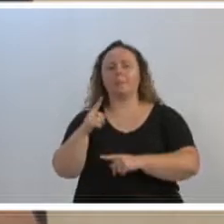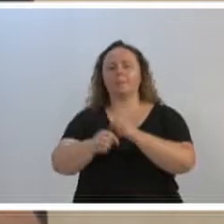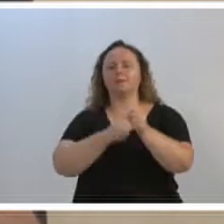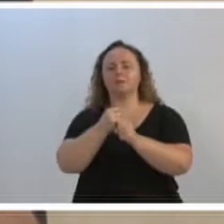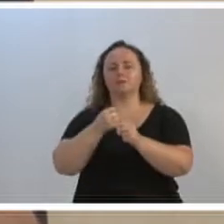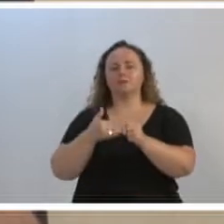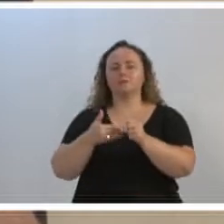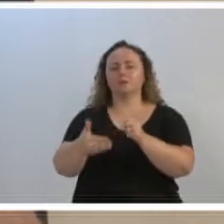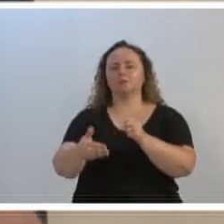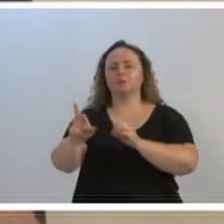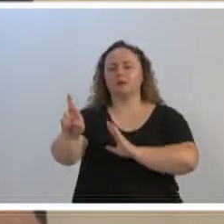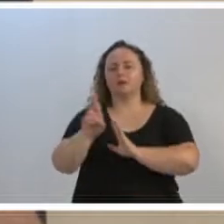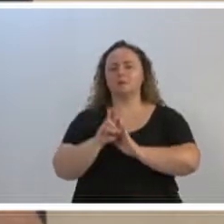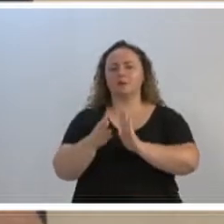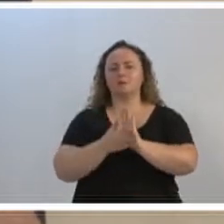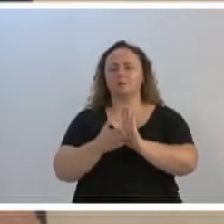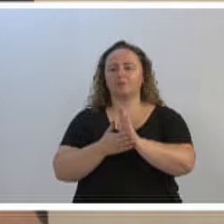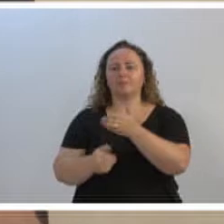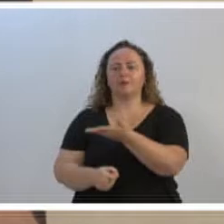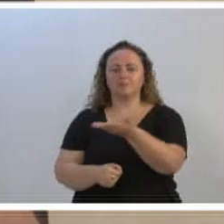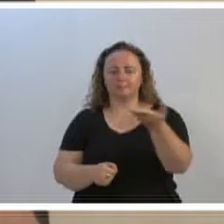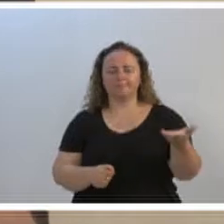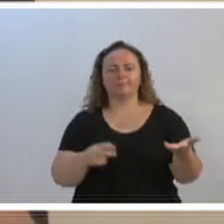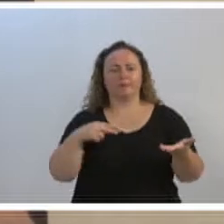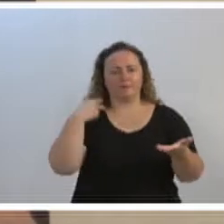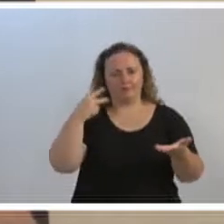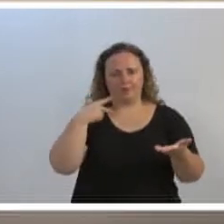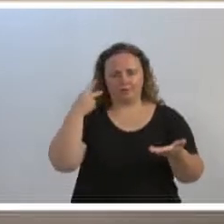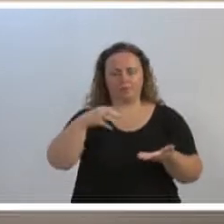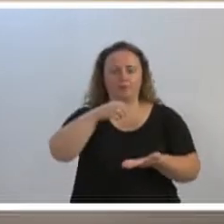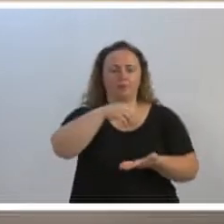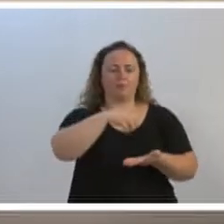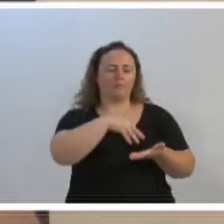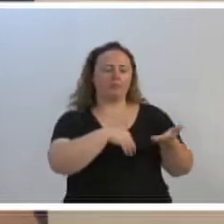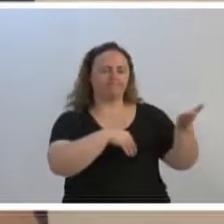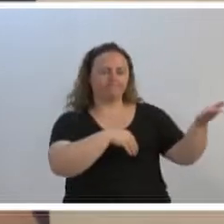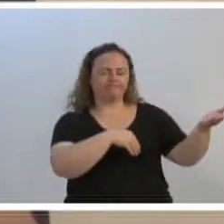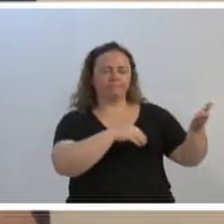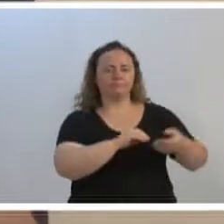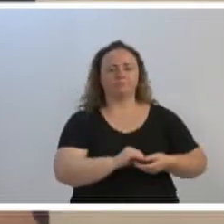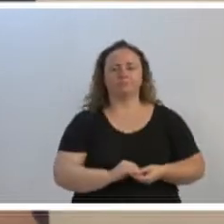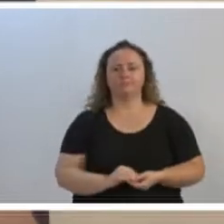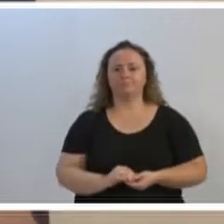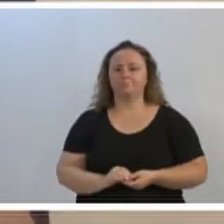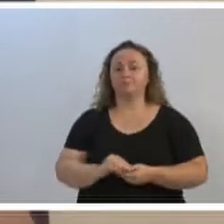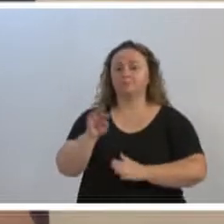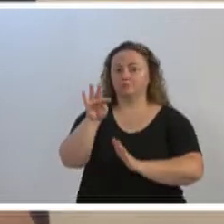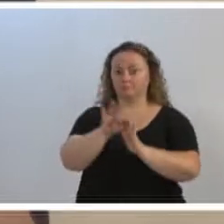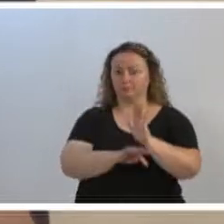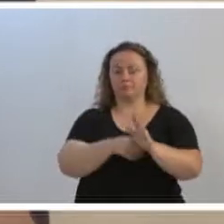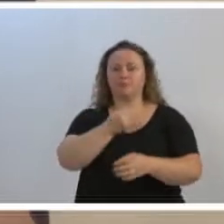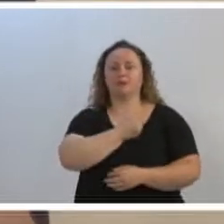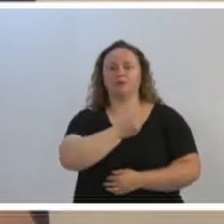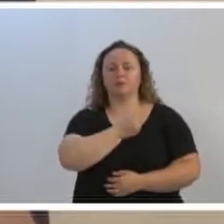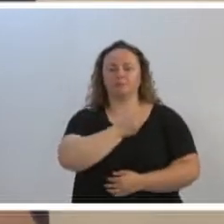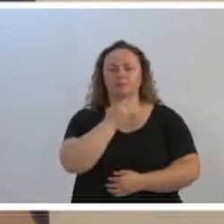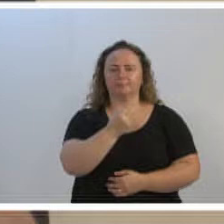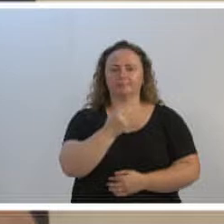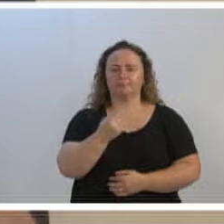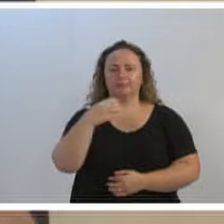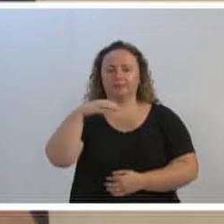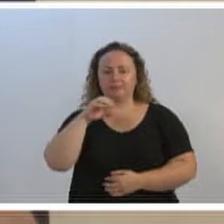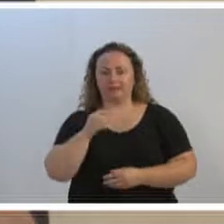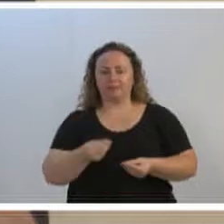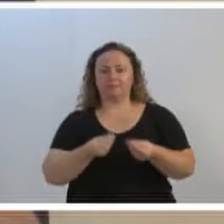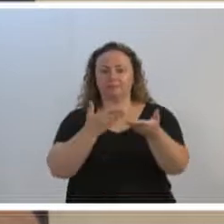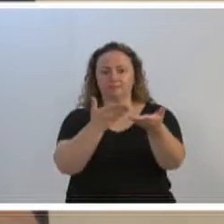em resposta a proposições dos senhores vereadores. Cópia aos autores. Mensagem. Mensagem número 110 de 2018, encaminhando o